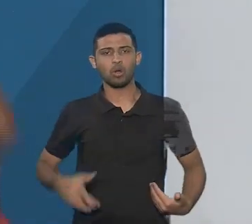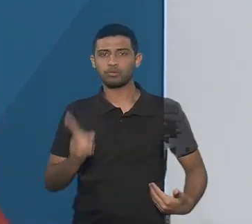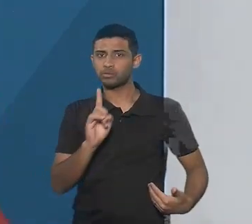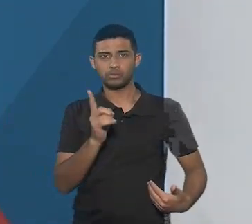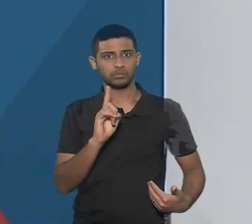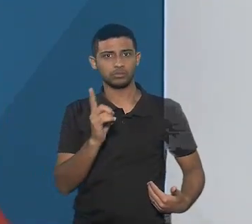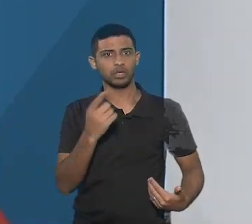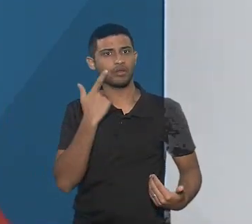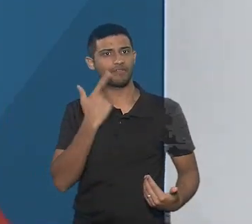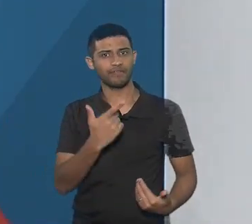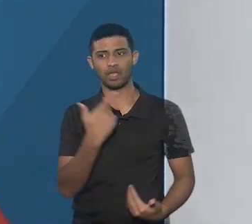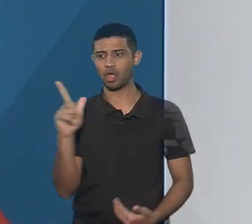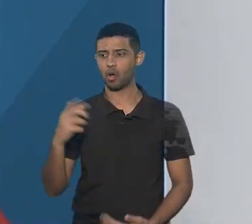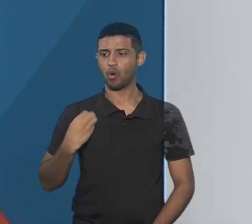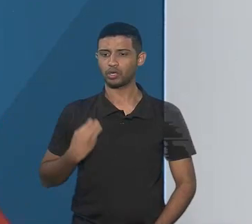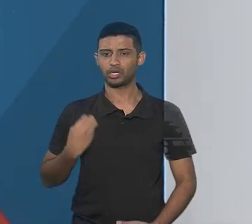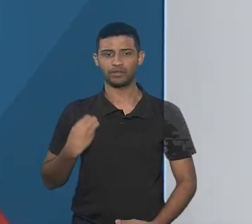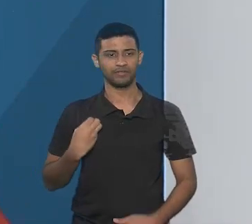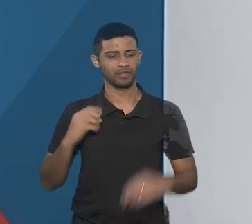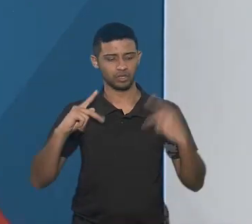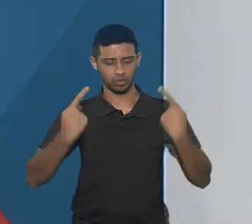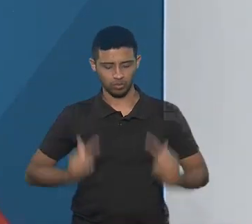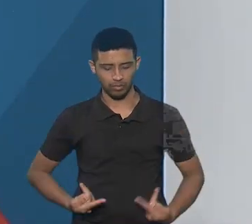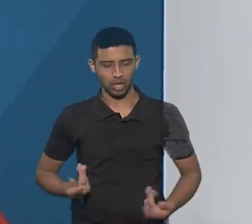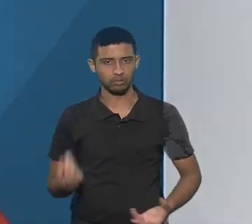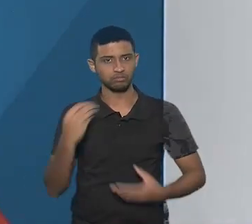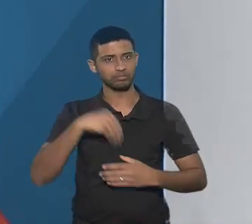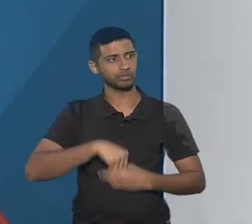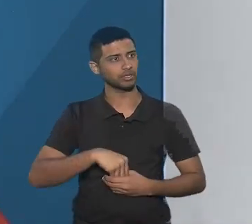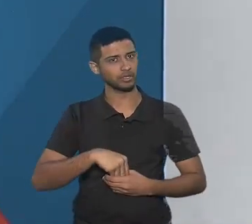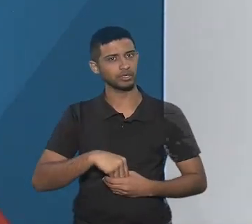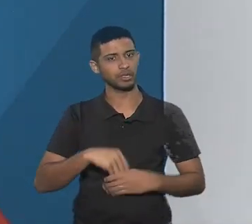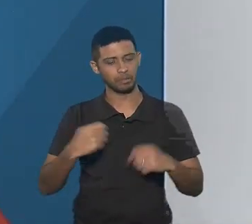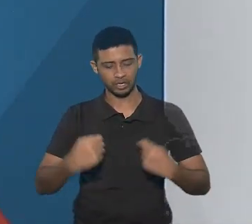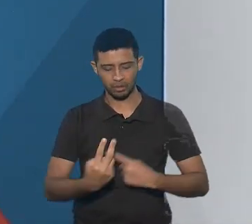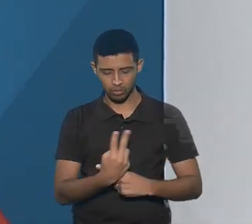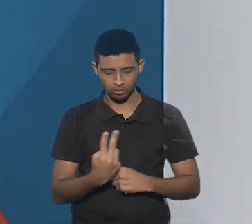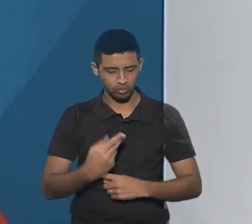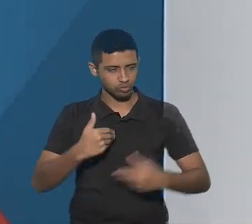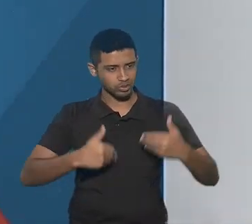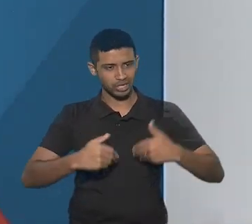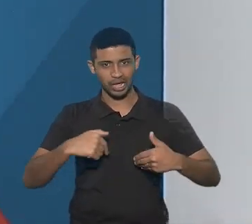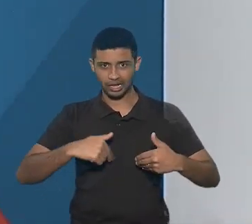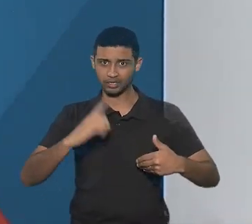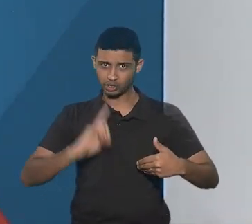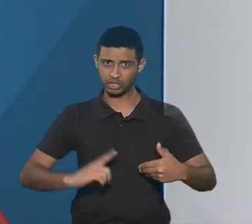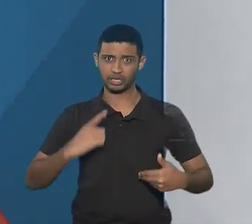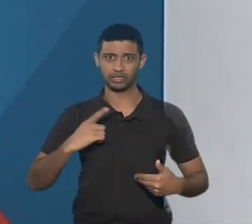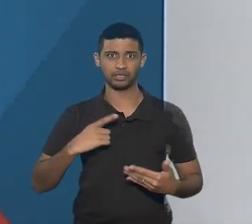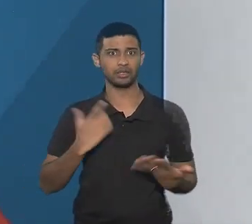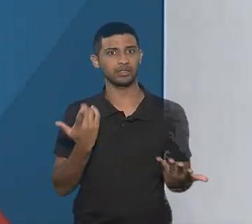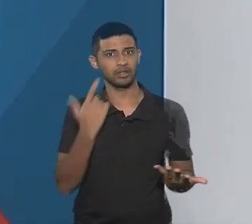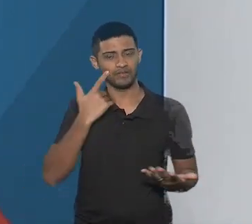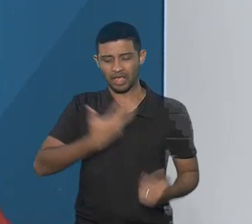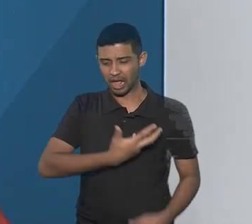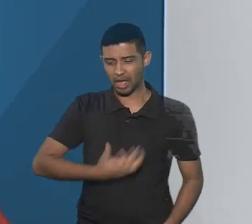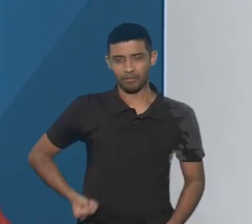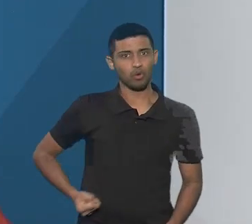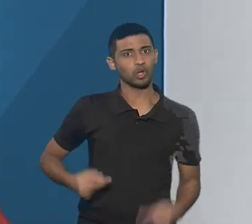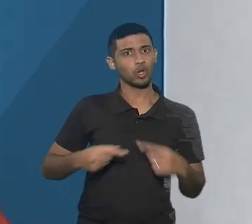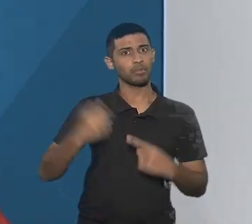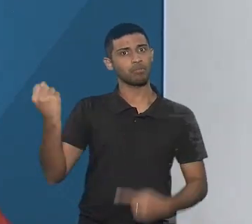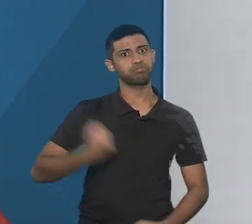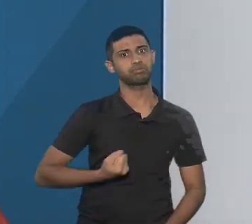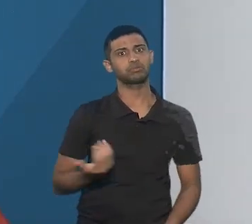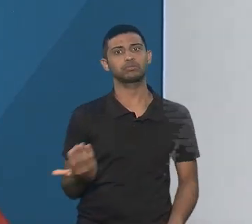de uma extensão do nosso corpo. Nós estamos falando de um outro ser humano, que precisa ser preservado, que tem direitos. Então,